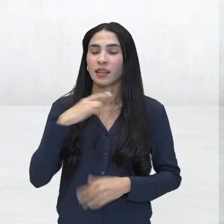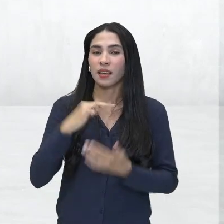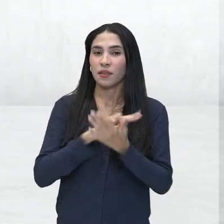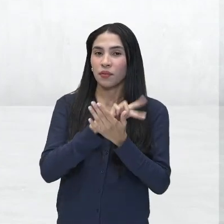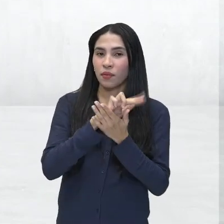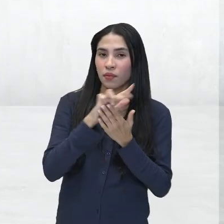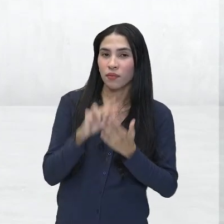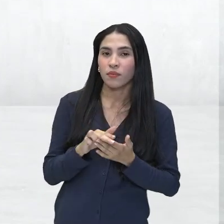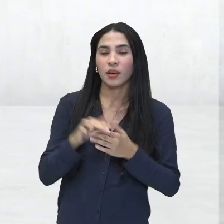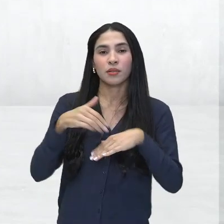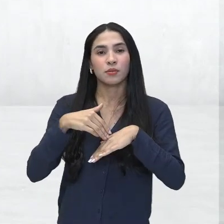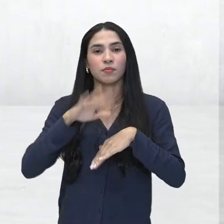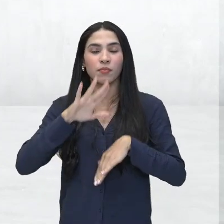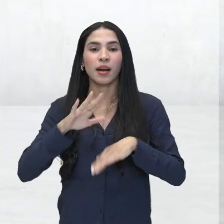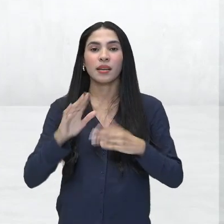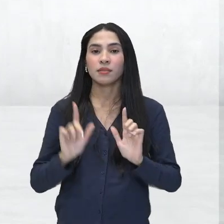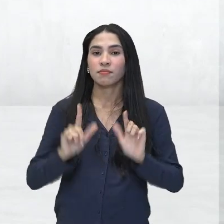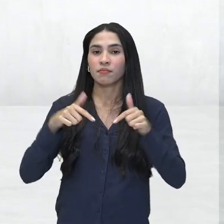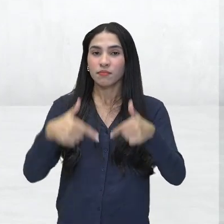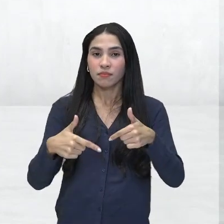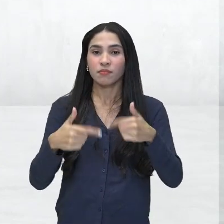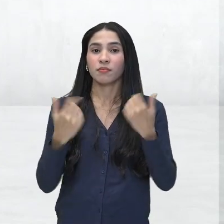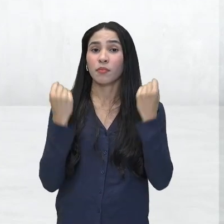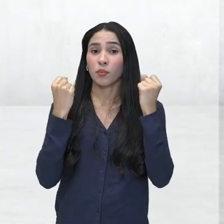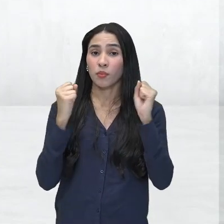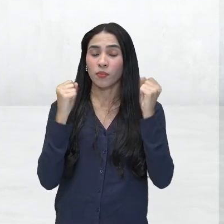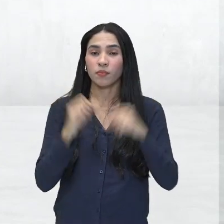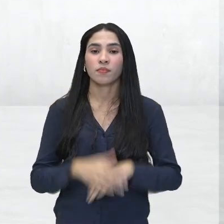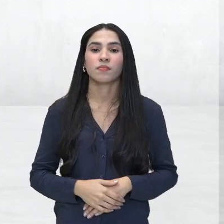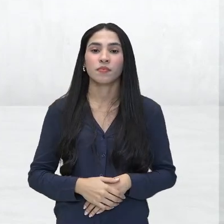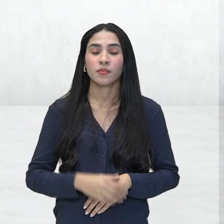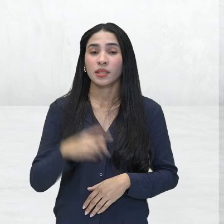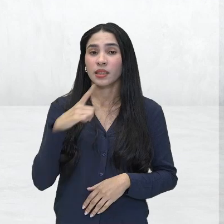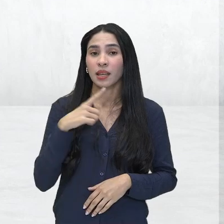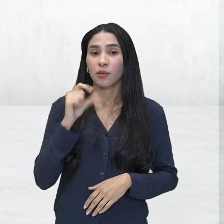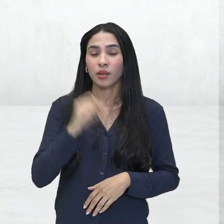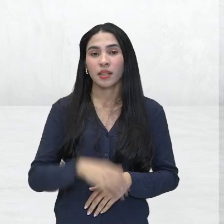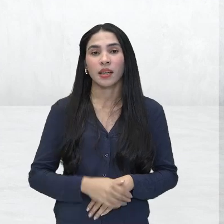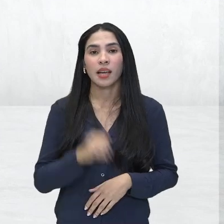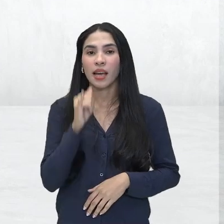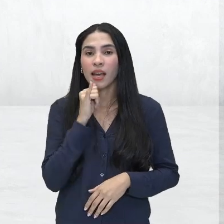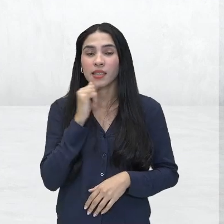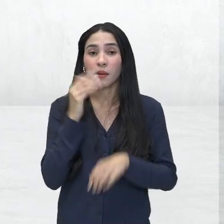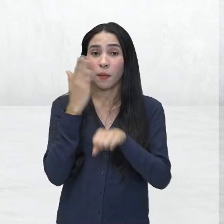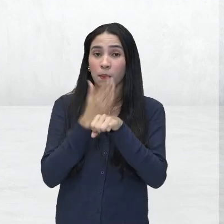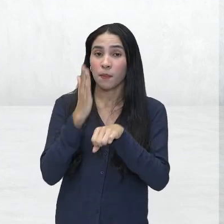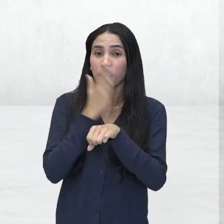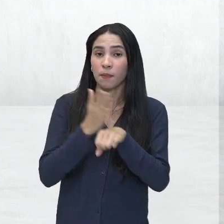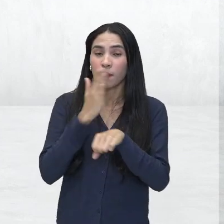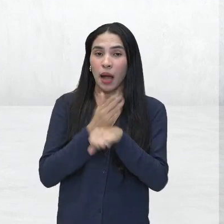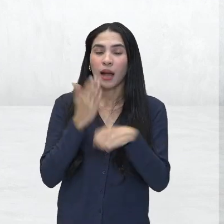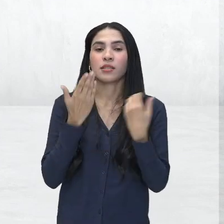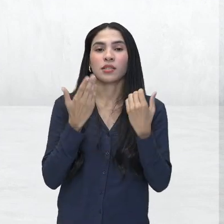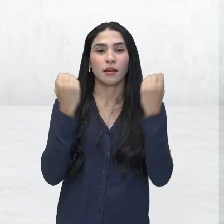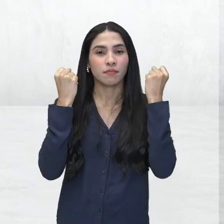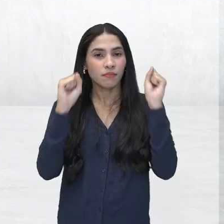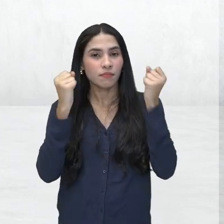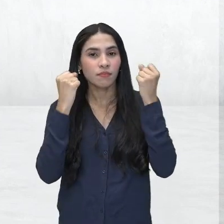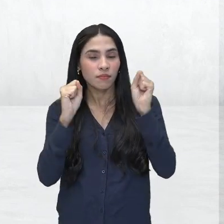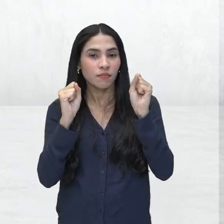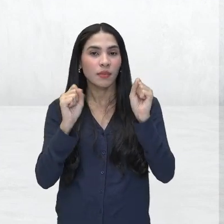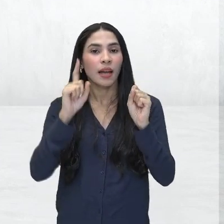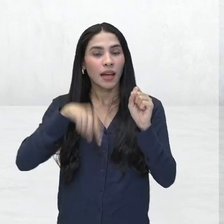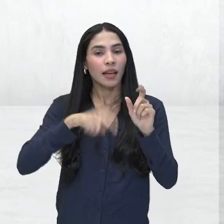para sermos mais ativos fisicamente. Dentre elas está o fato de que a prática regular de atividade física